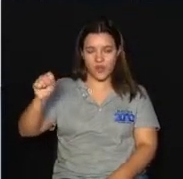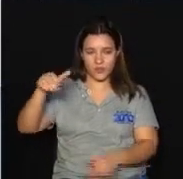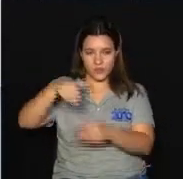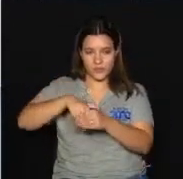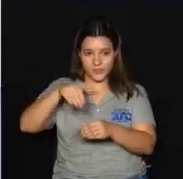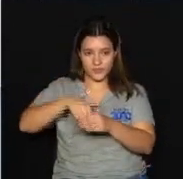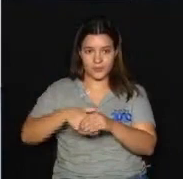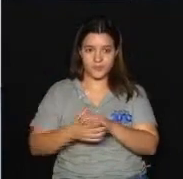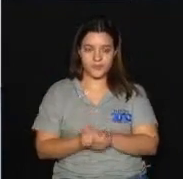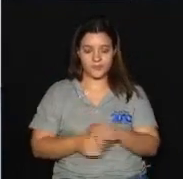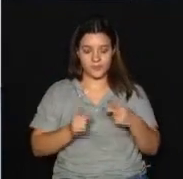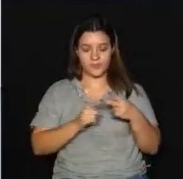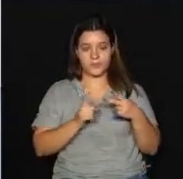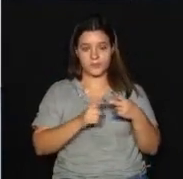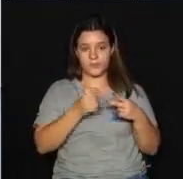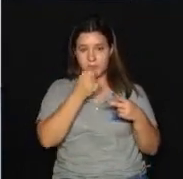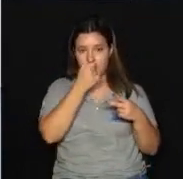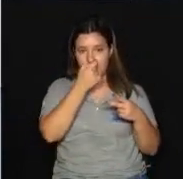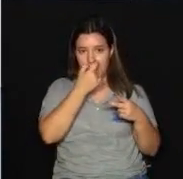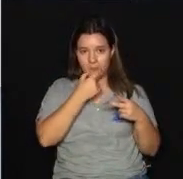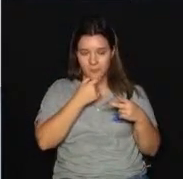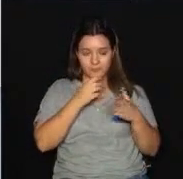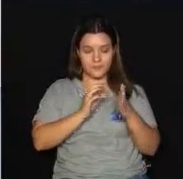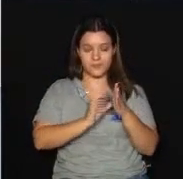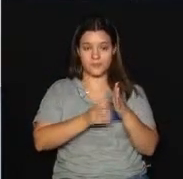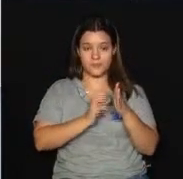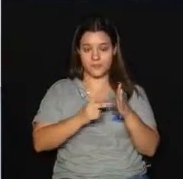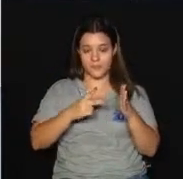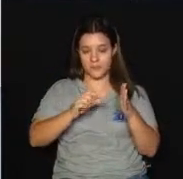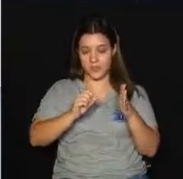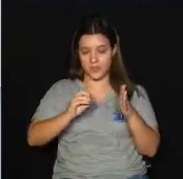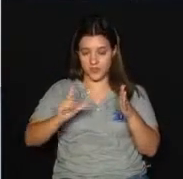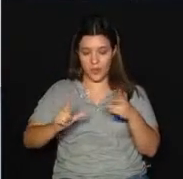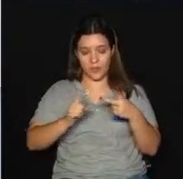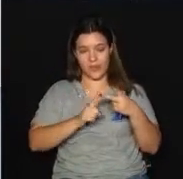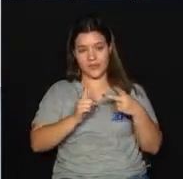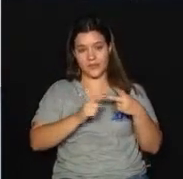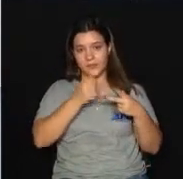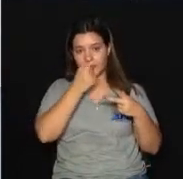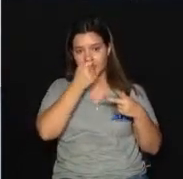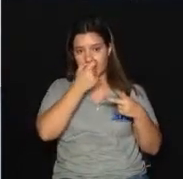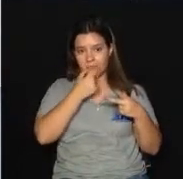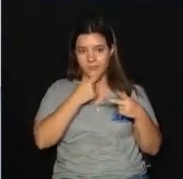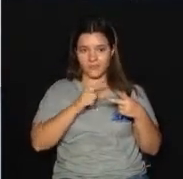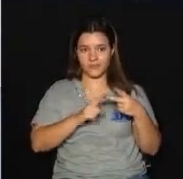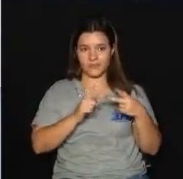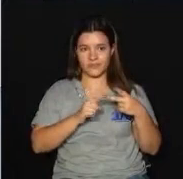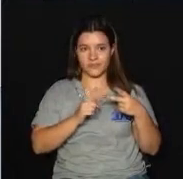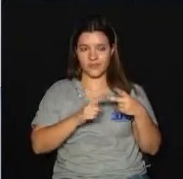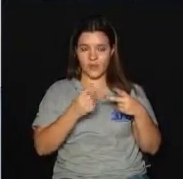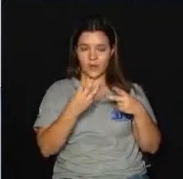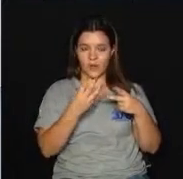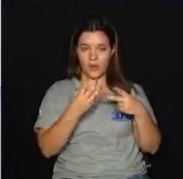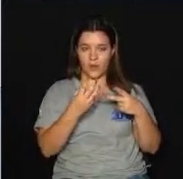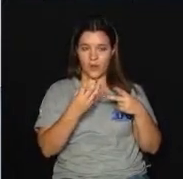2.978.278 votos. E o Guilherme Boulos, do PSOL, ficou na segunda colocação com